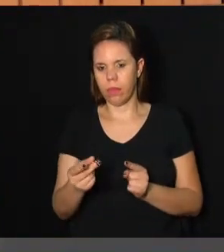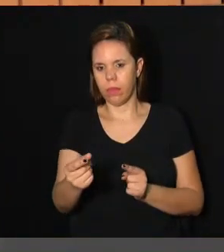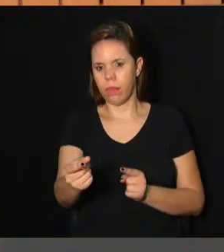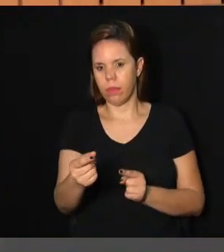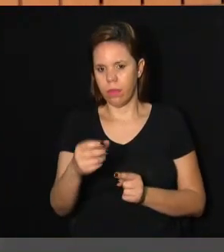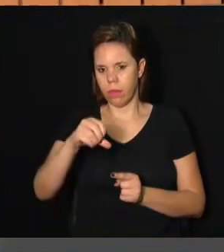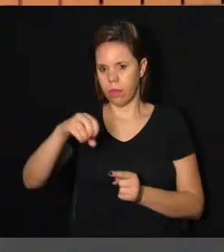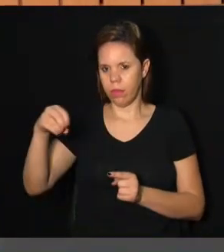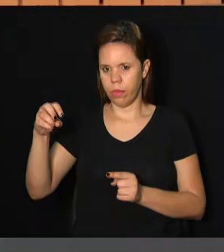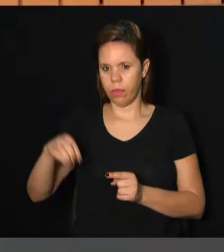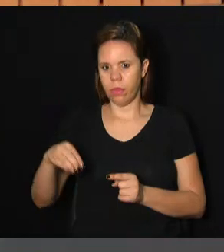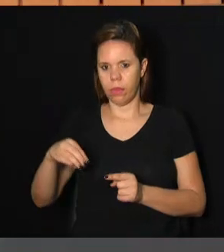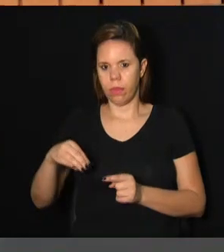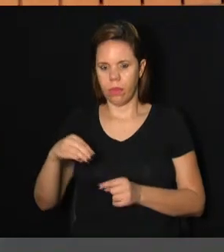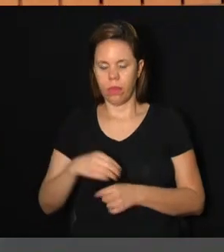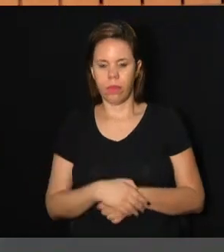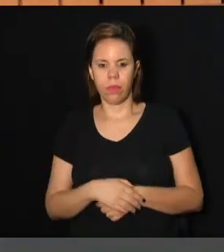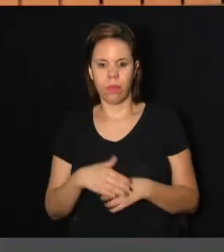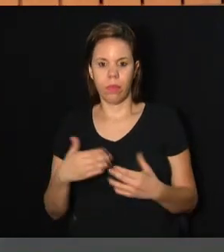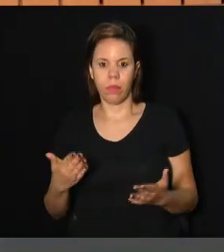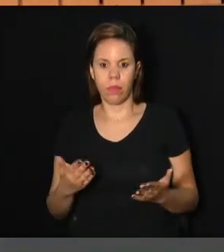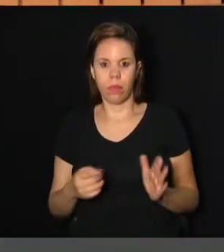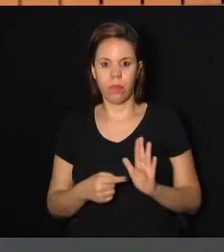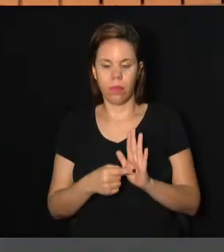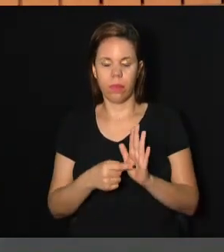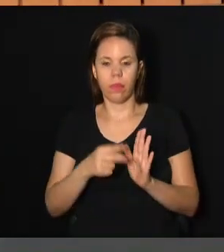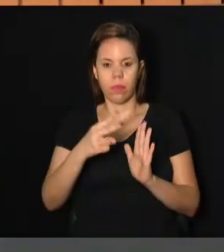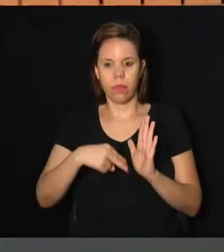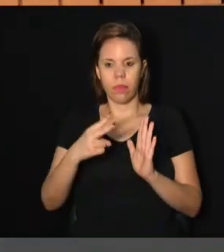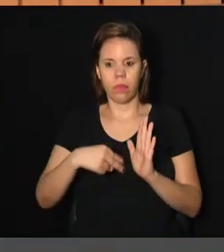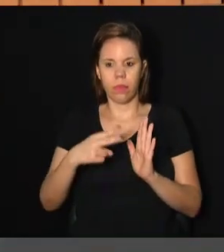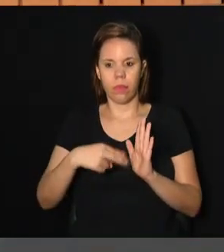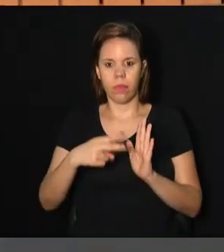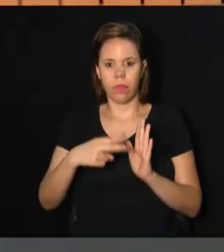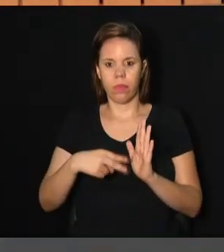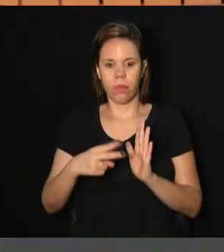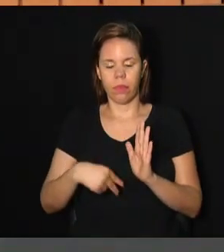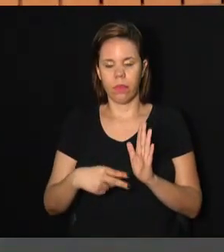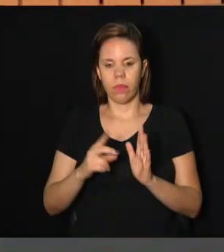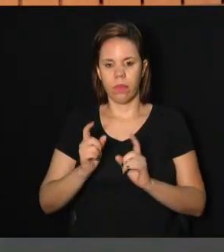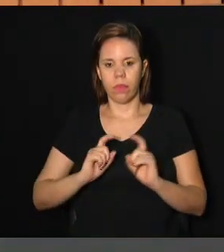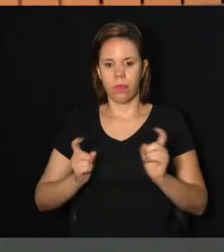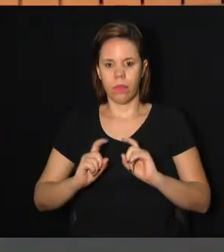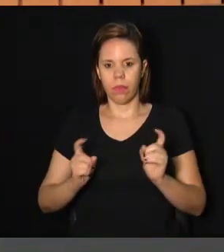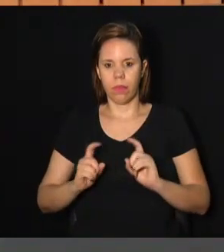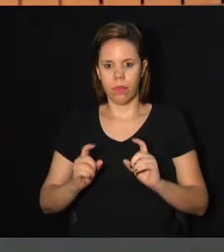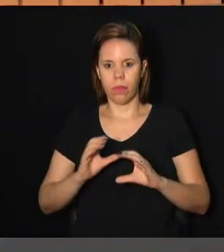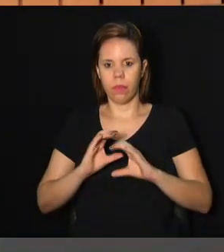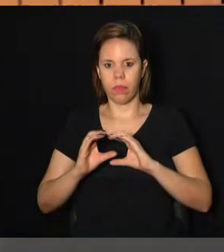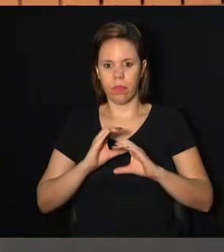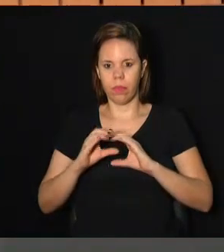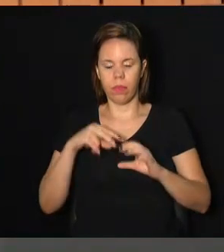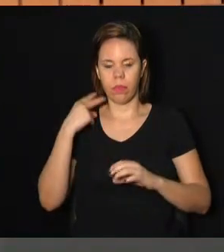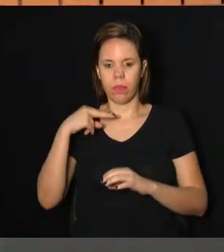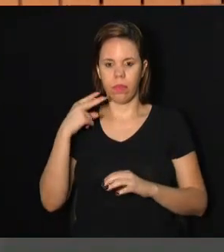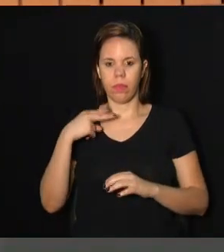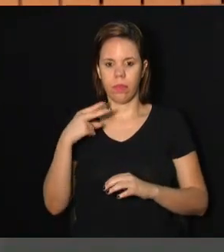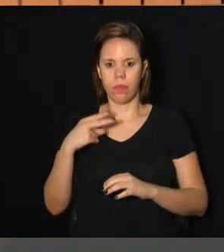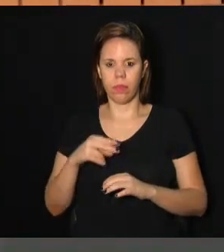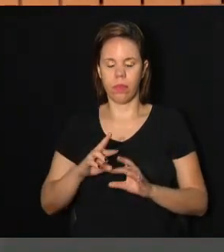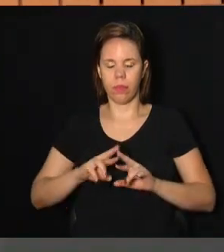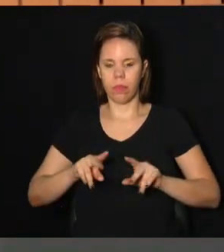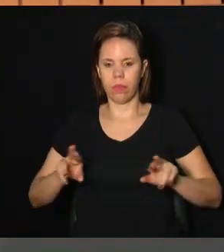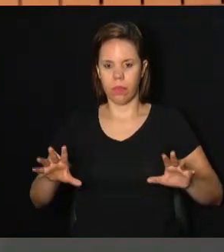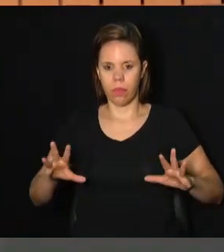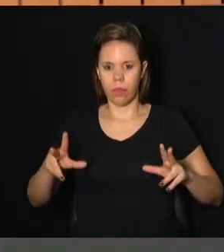de 90 minutos e será destinada à leitura dos expedientes e aos comunicados dos vereadores, ou vereadoras